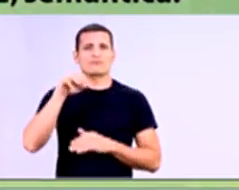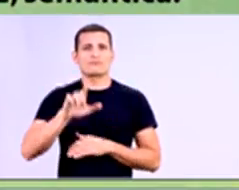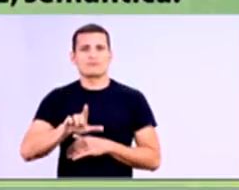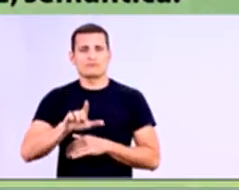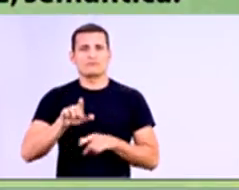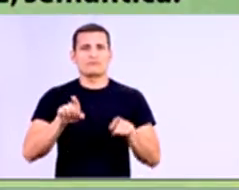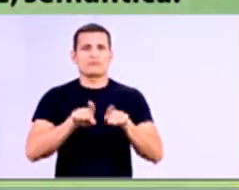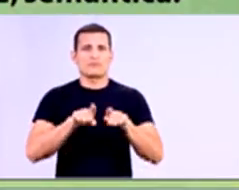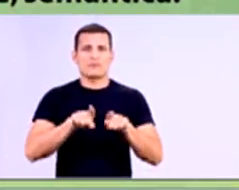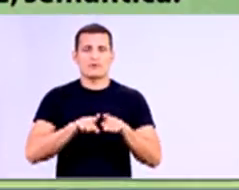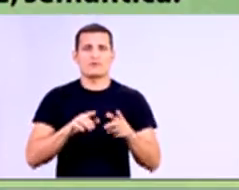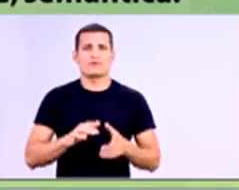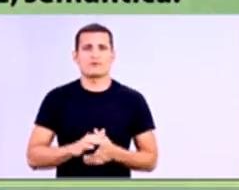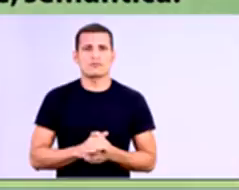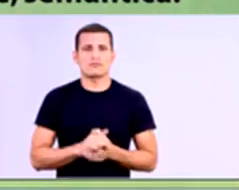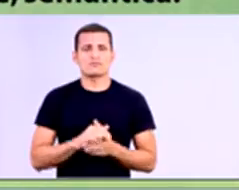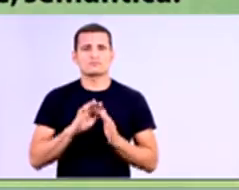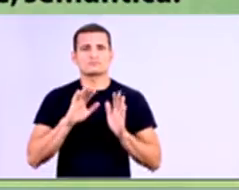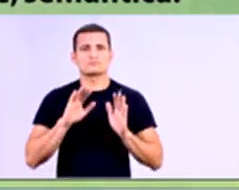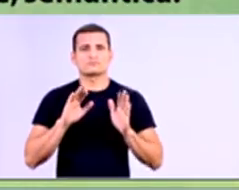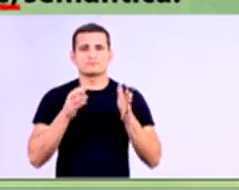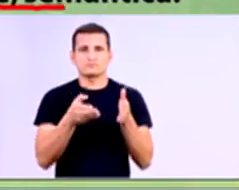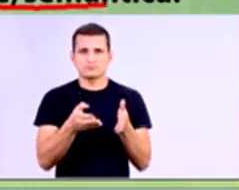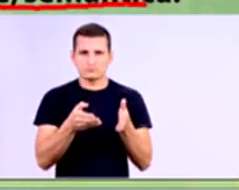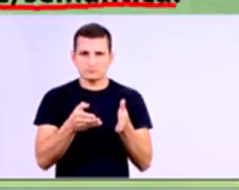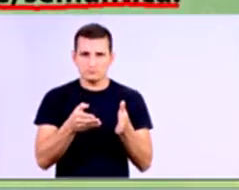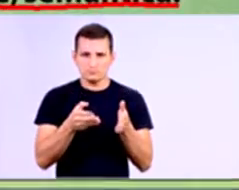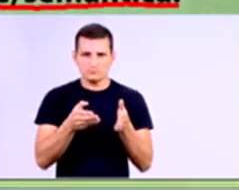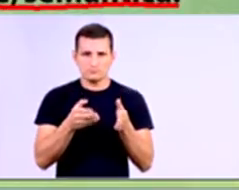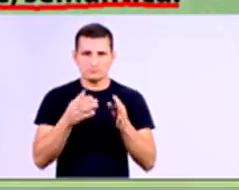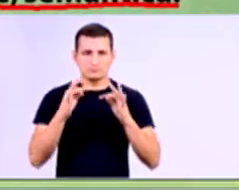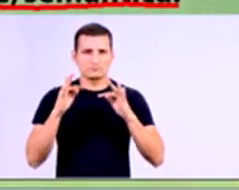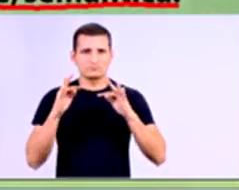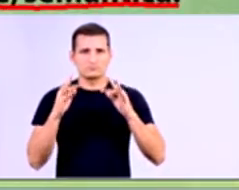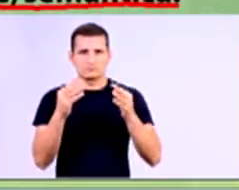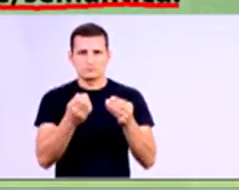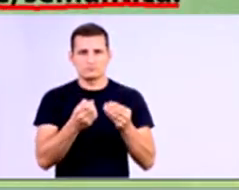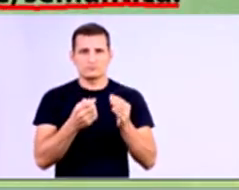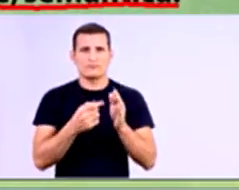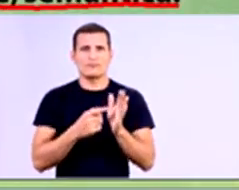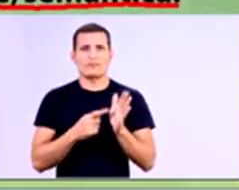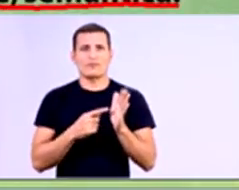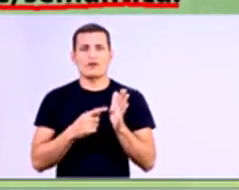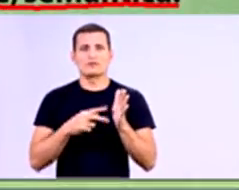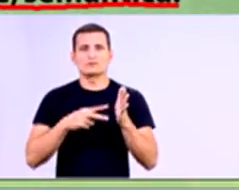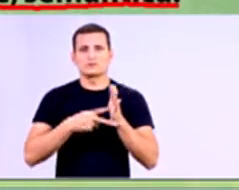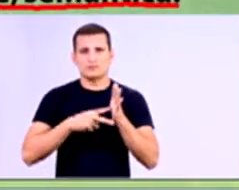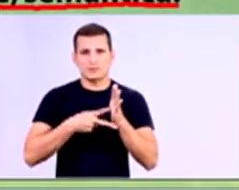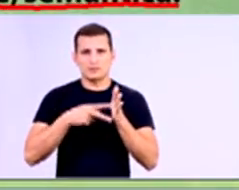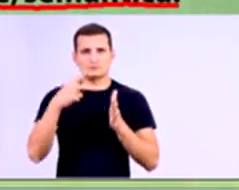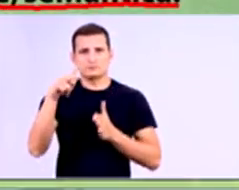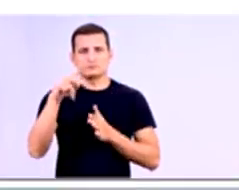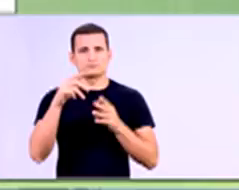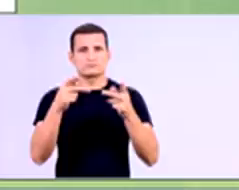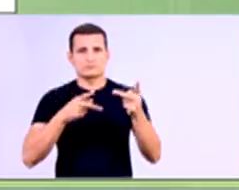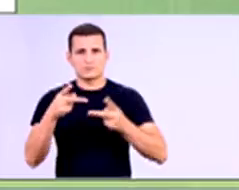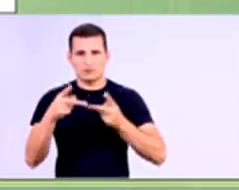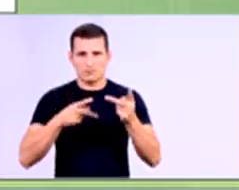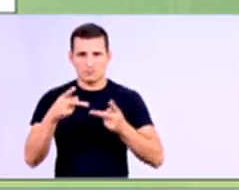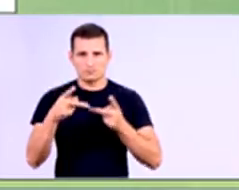que também ele especifica toda a semântica do seu projeto.